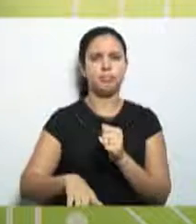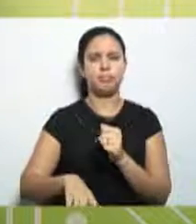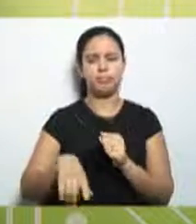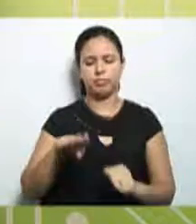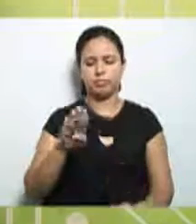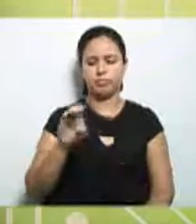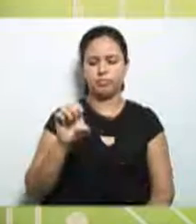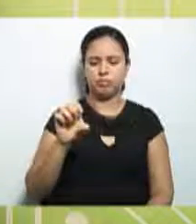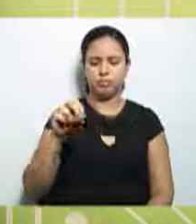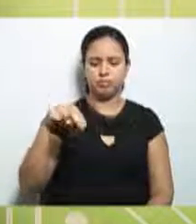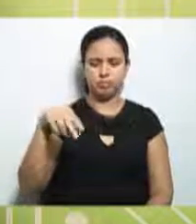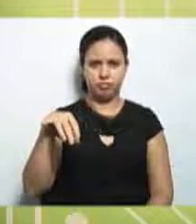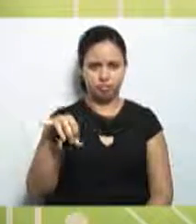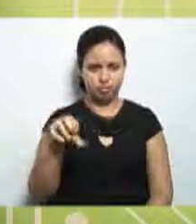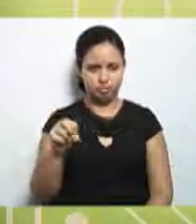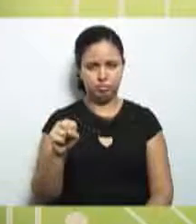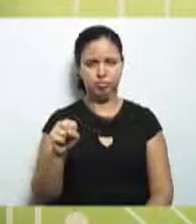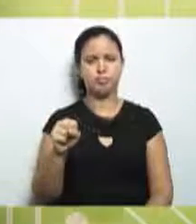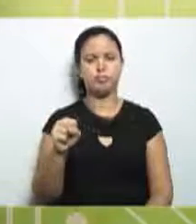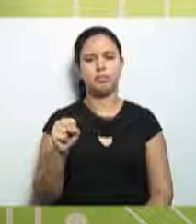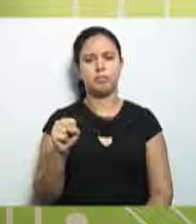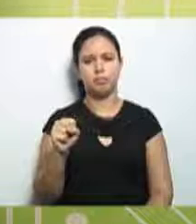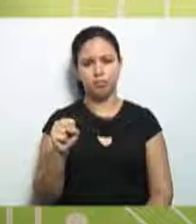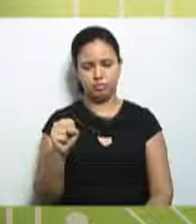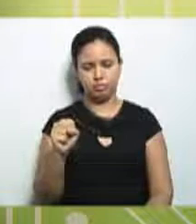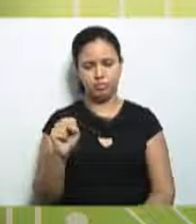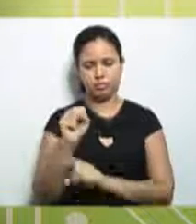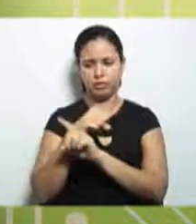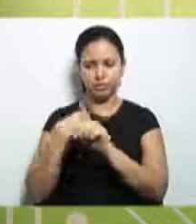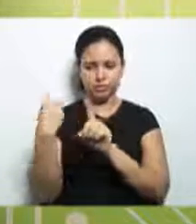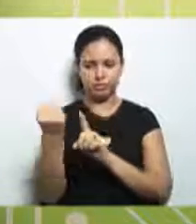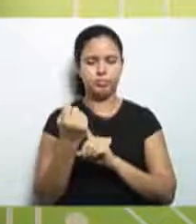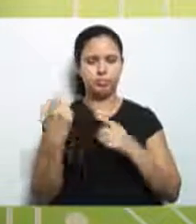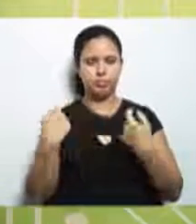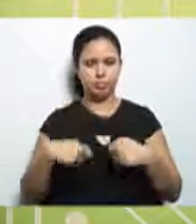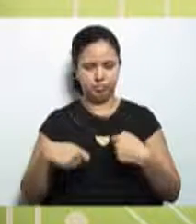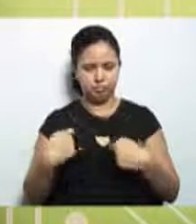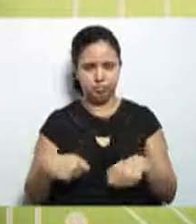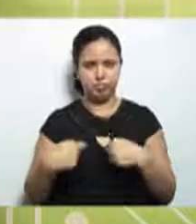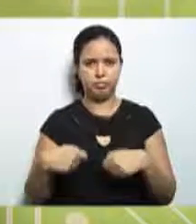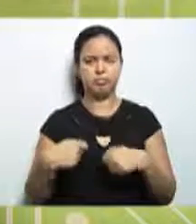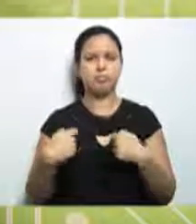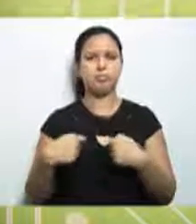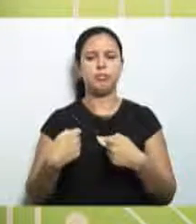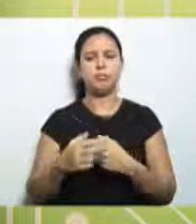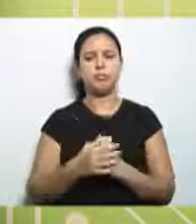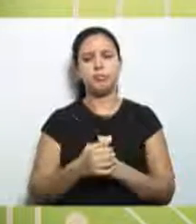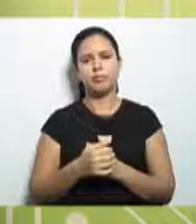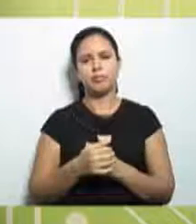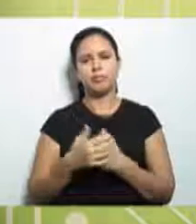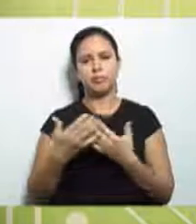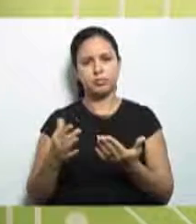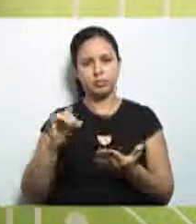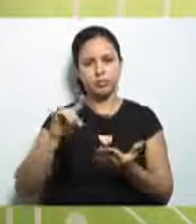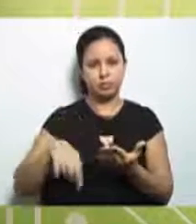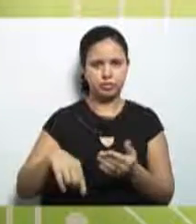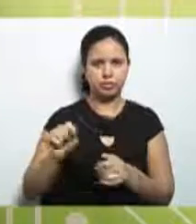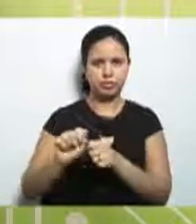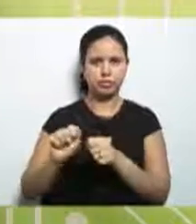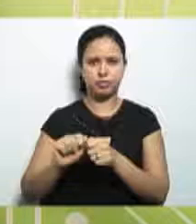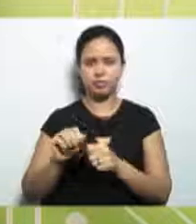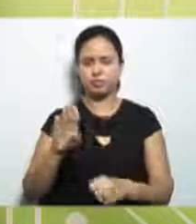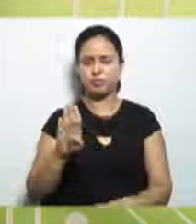desses bens, uma vez que nós não produzimos tudo de que precisamos, né? Então, é produzido bens em